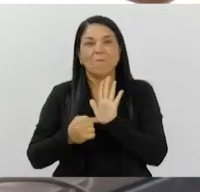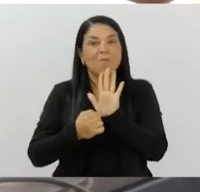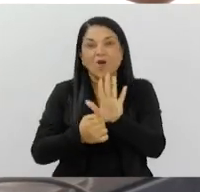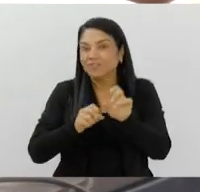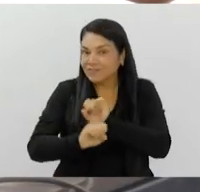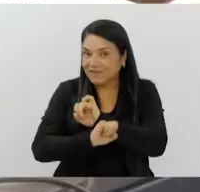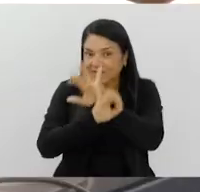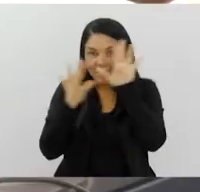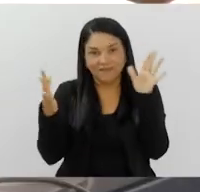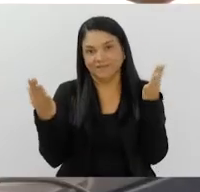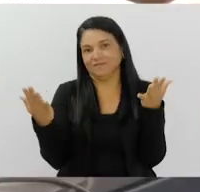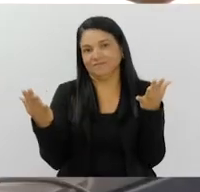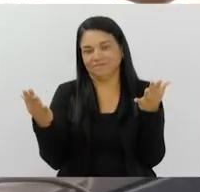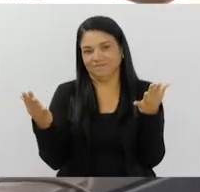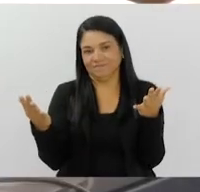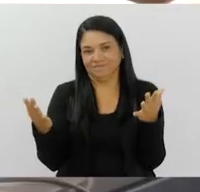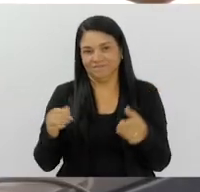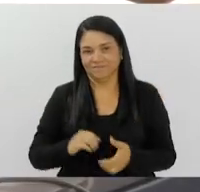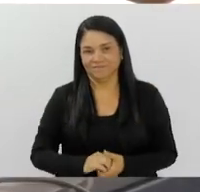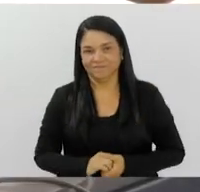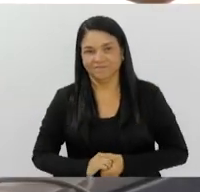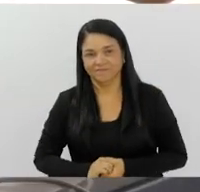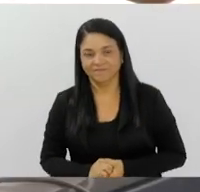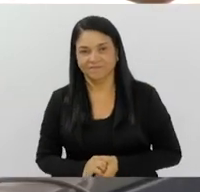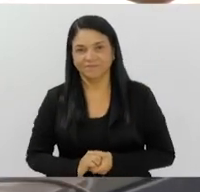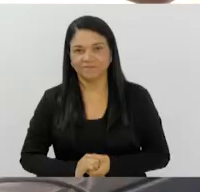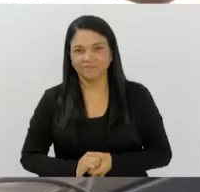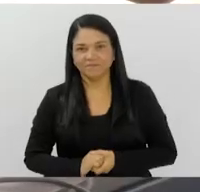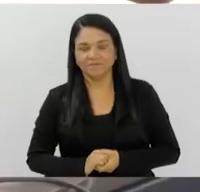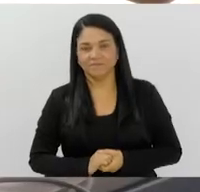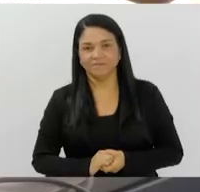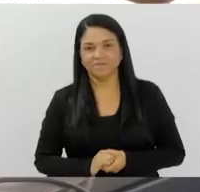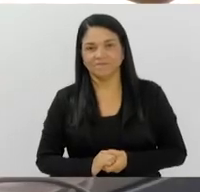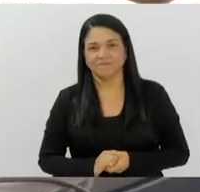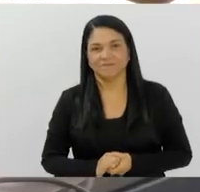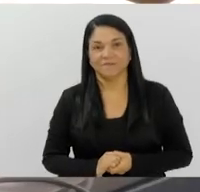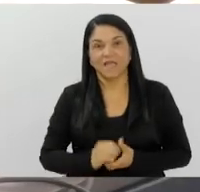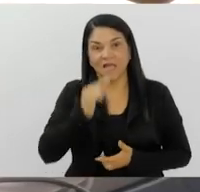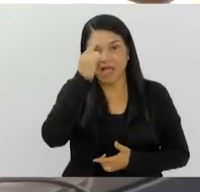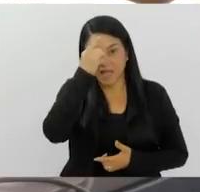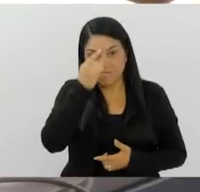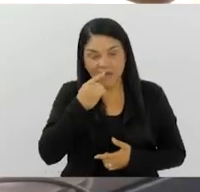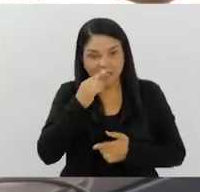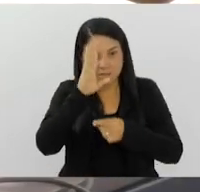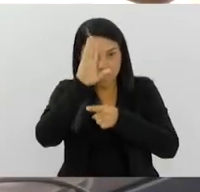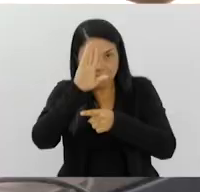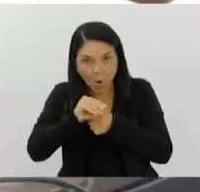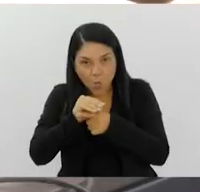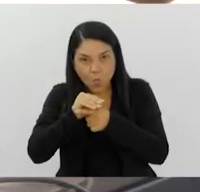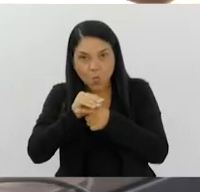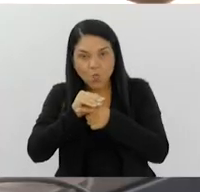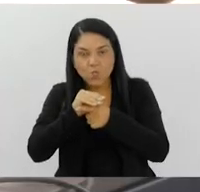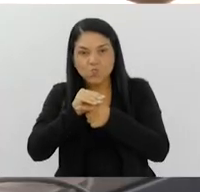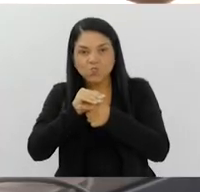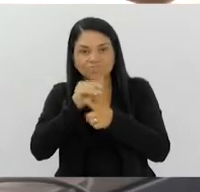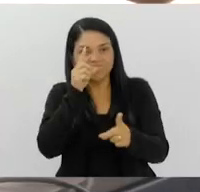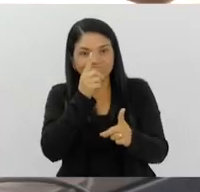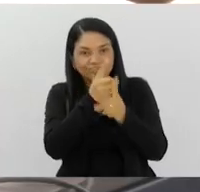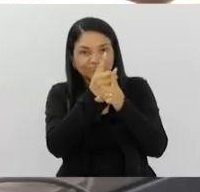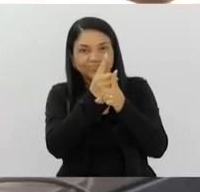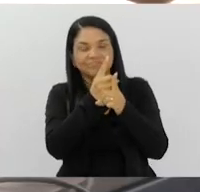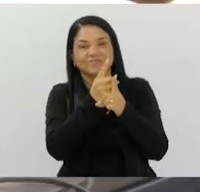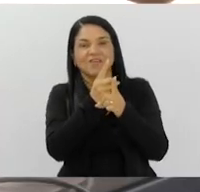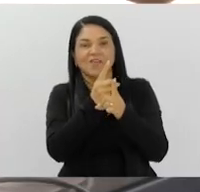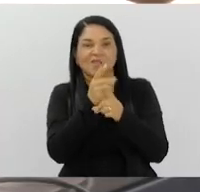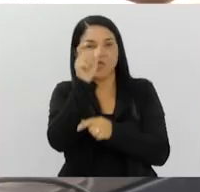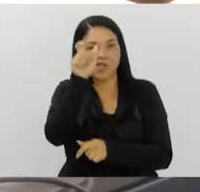explícito aí toda a imagem quando aparece a identificação é um negro não